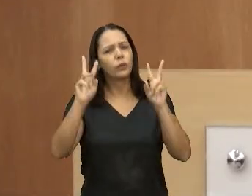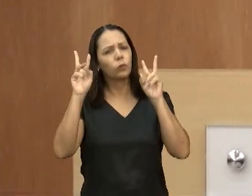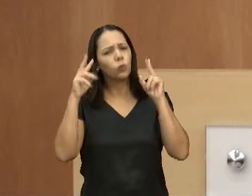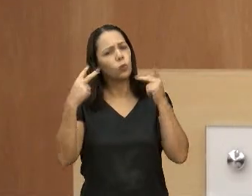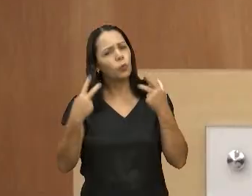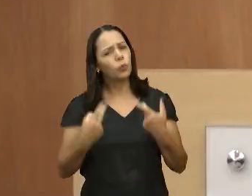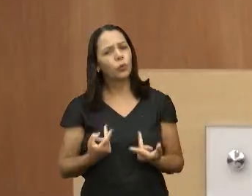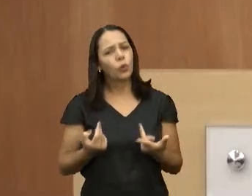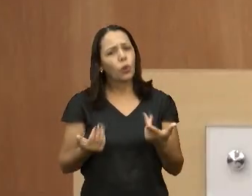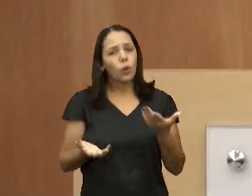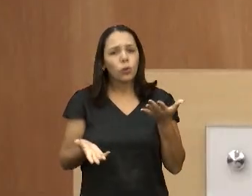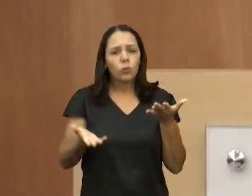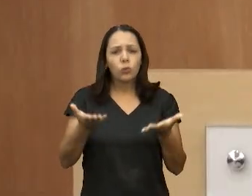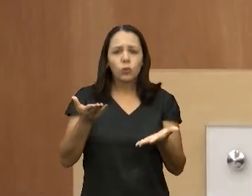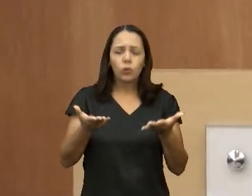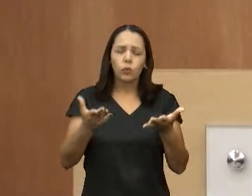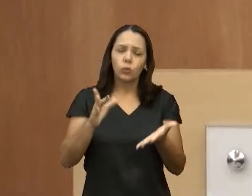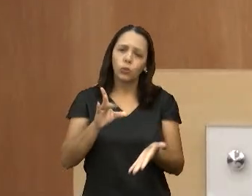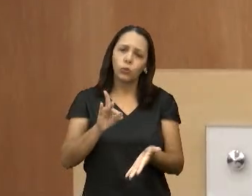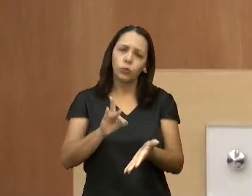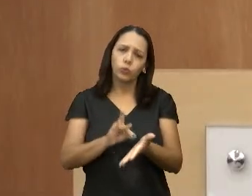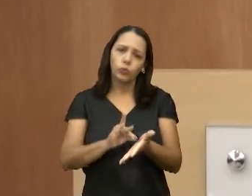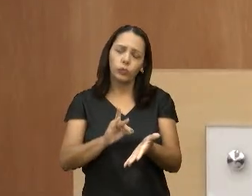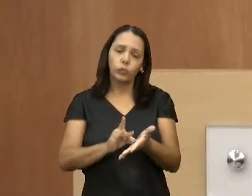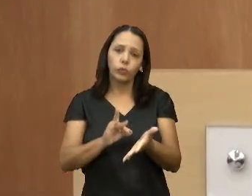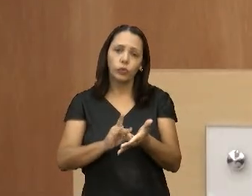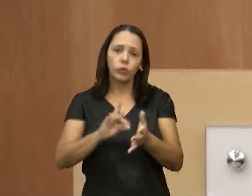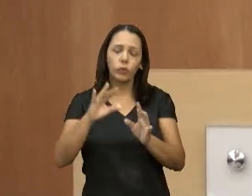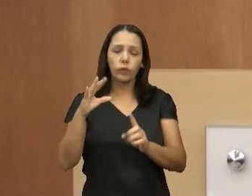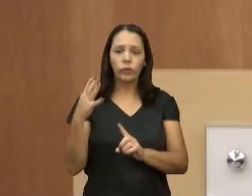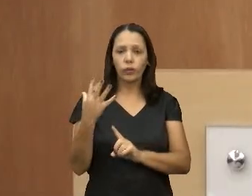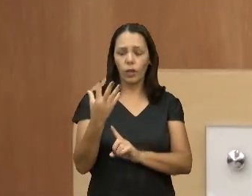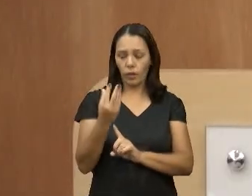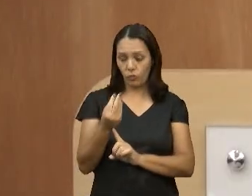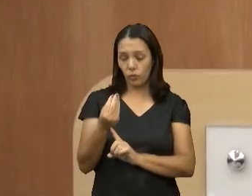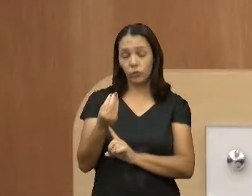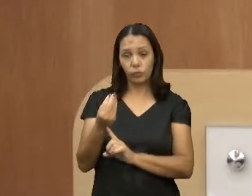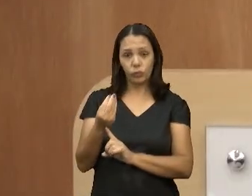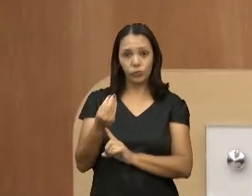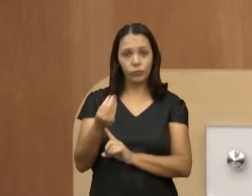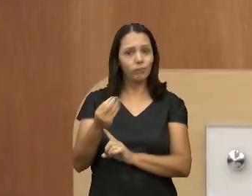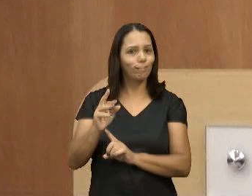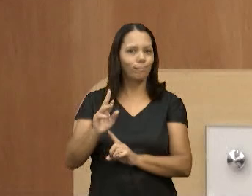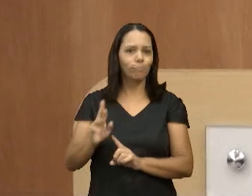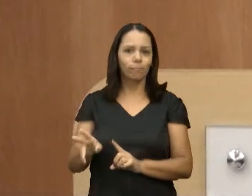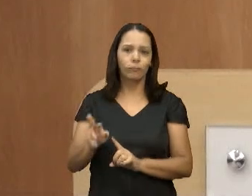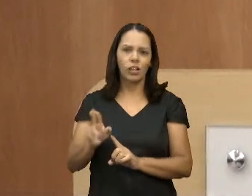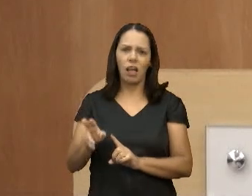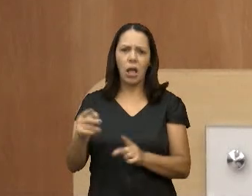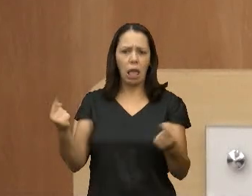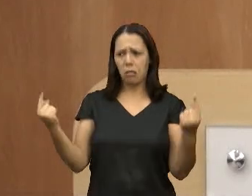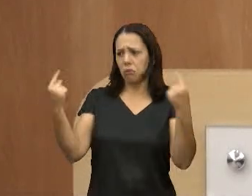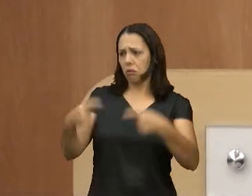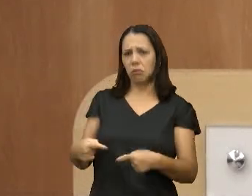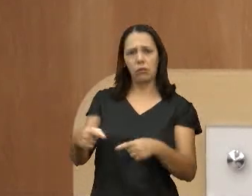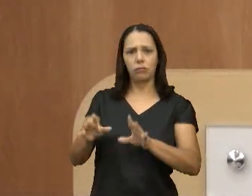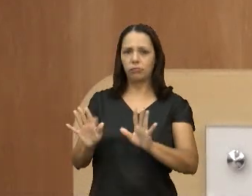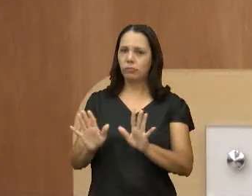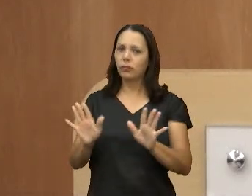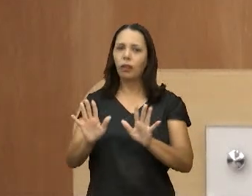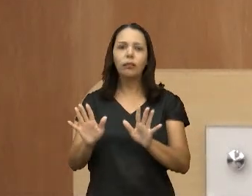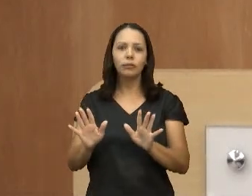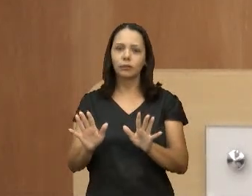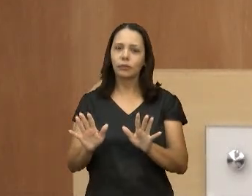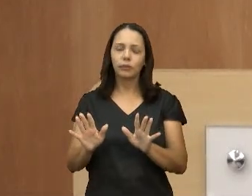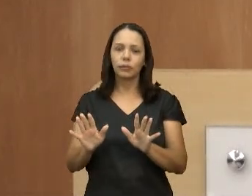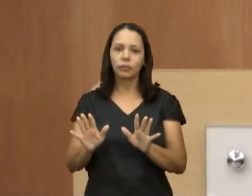leveza, com mais verdade. A arte também não é uma competição. Ela não